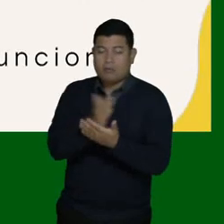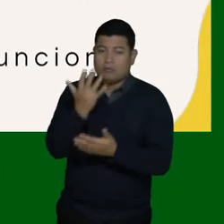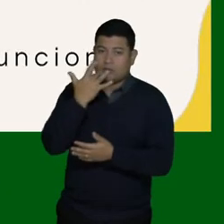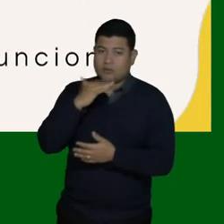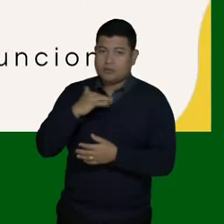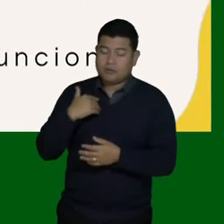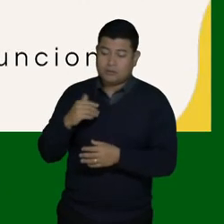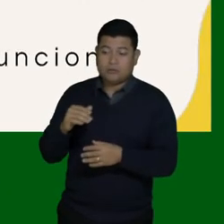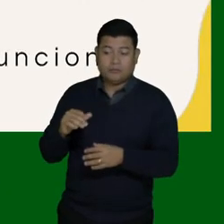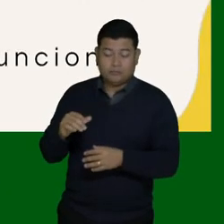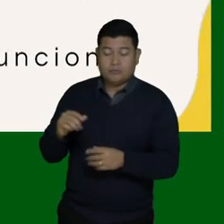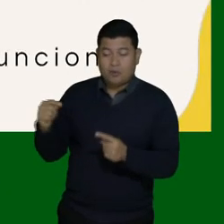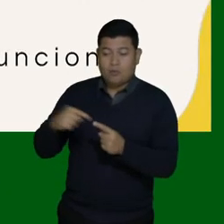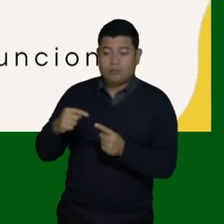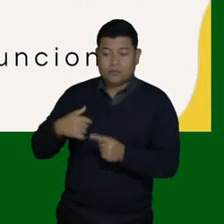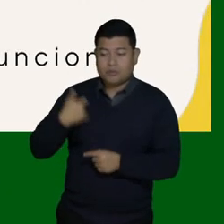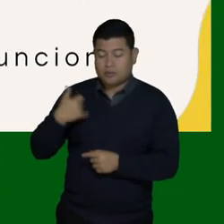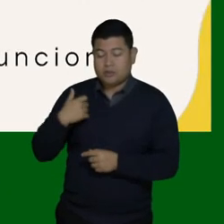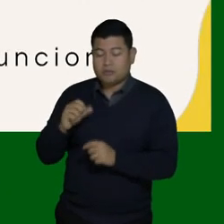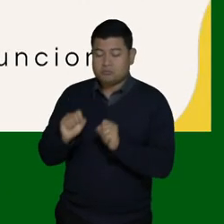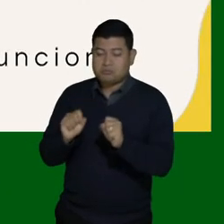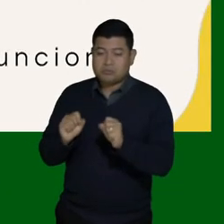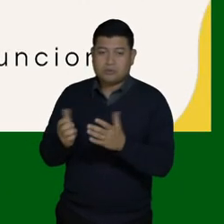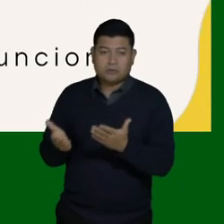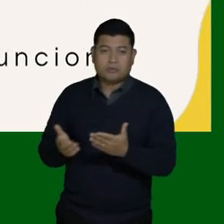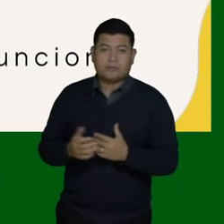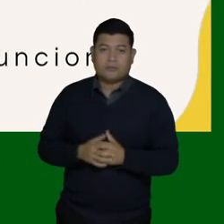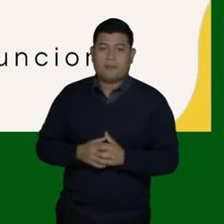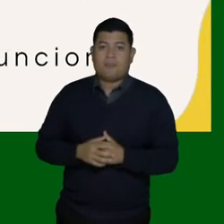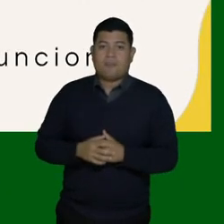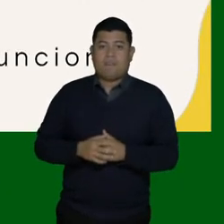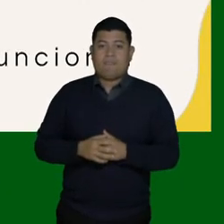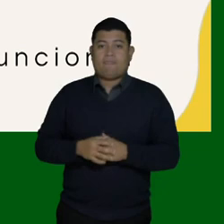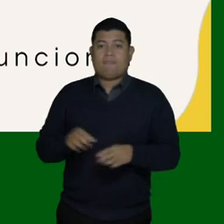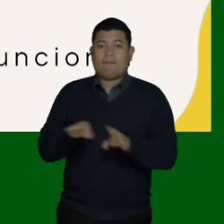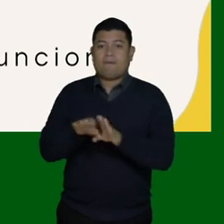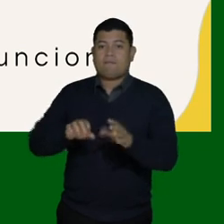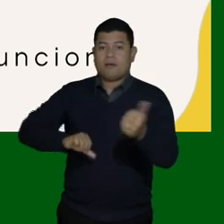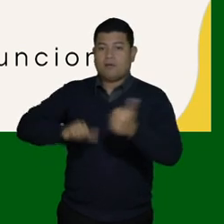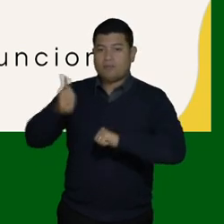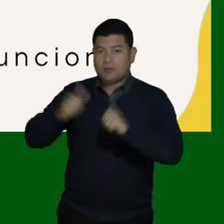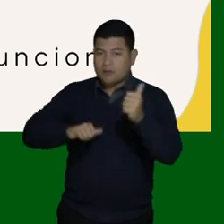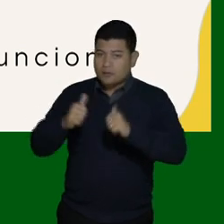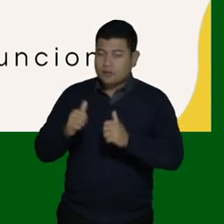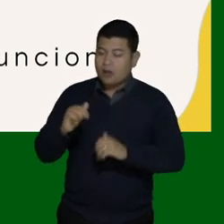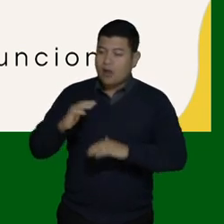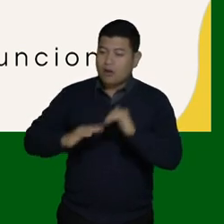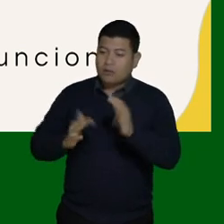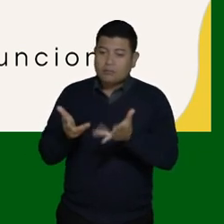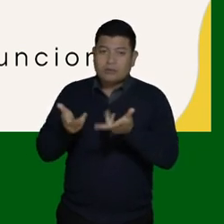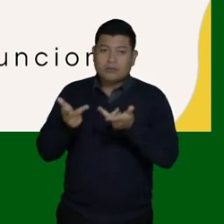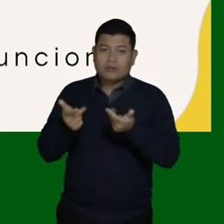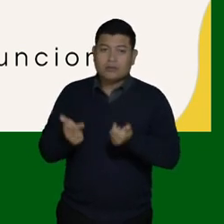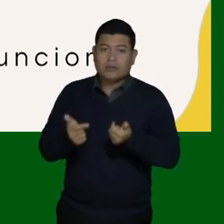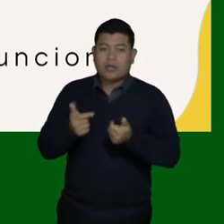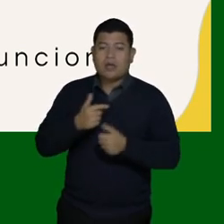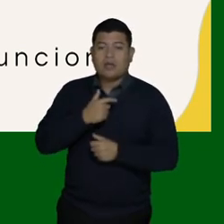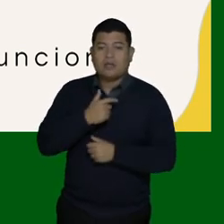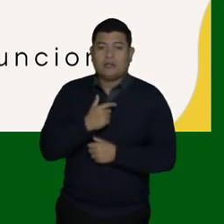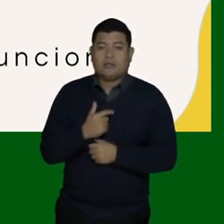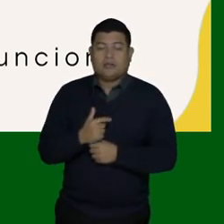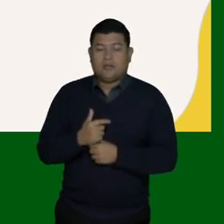idade né e avaliação das habilidades linguísticas o prolec e avaliação 1